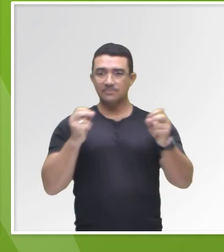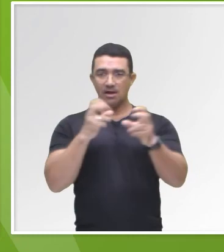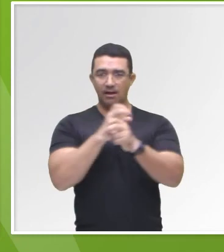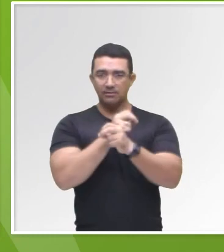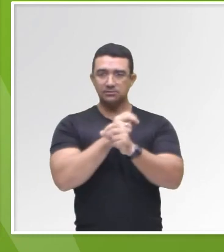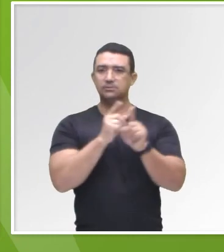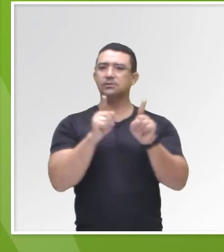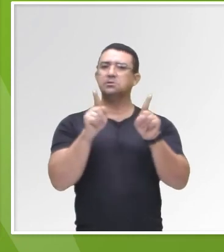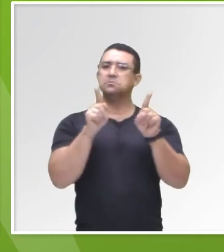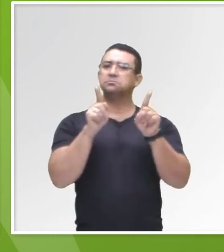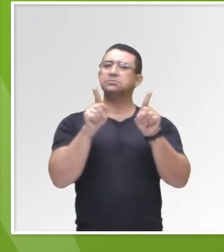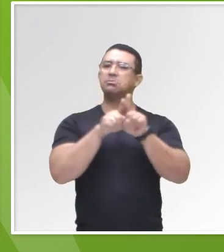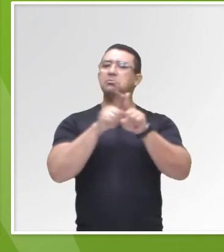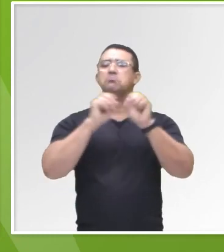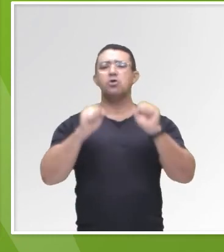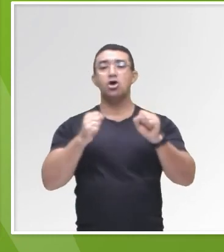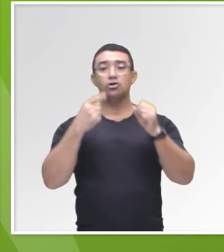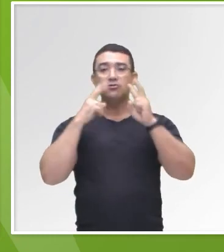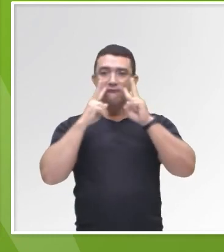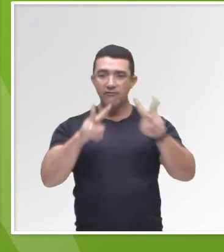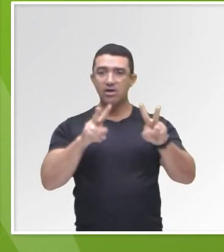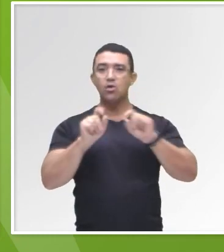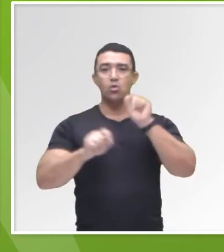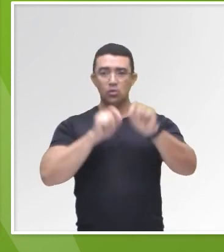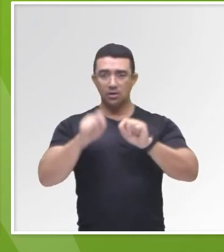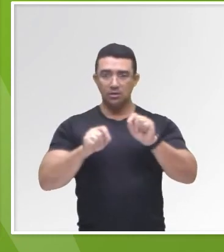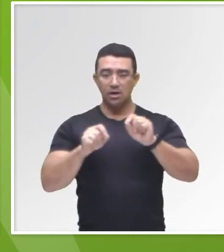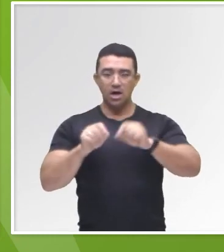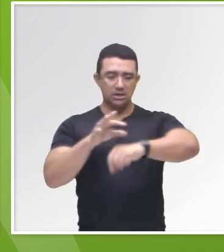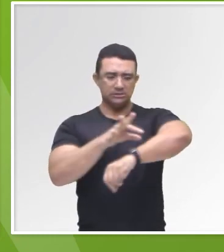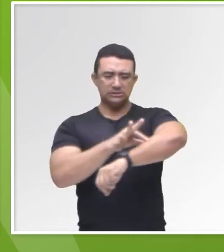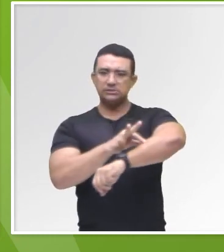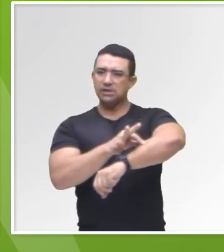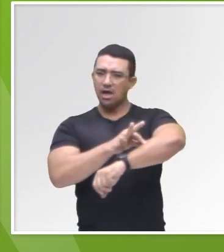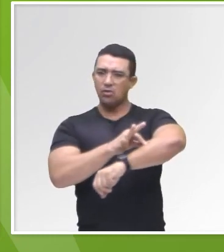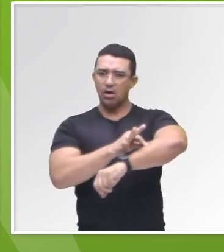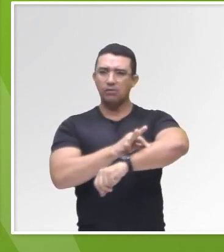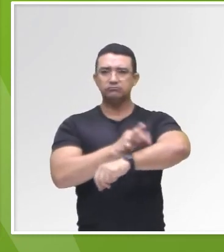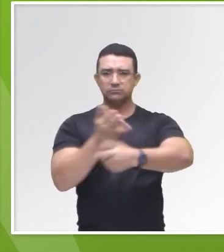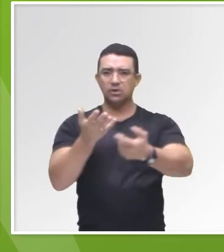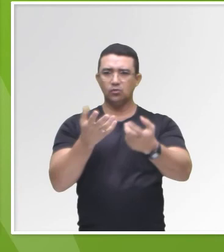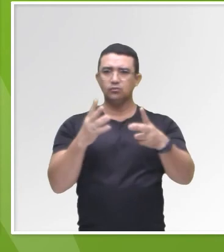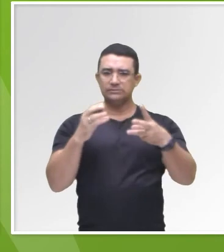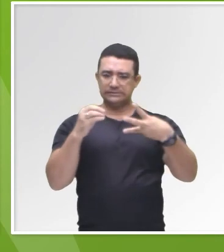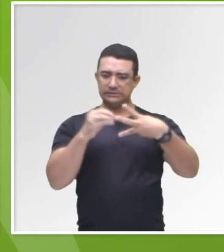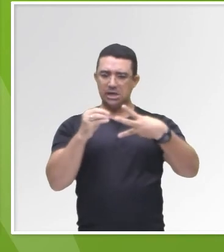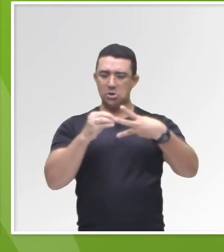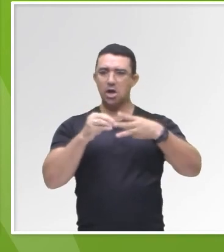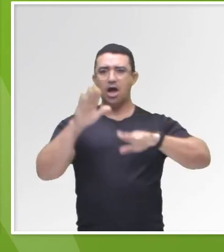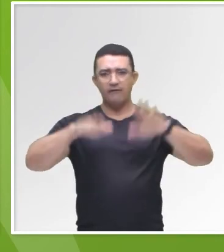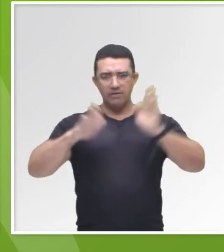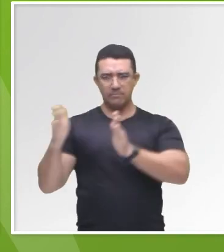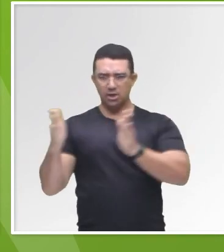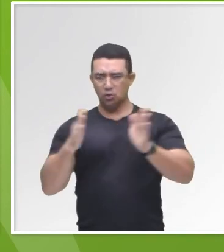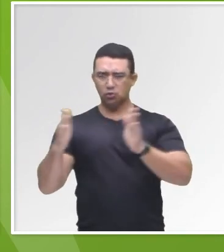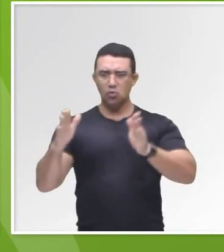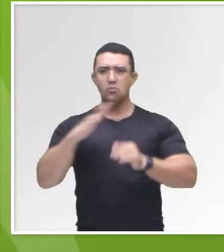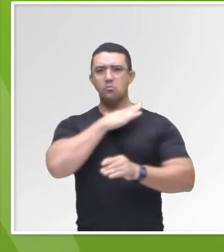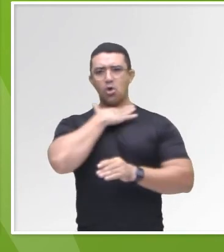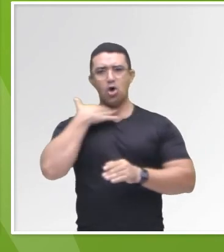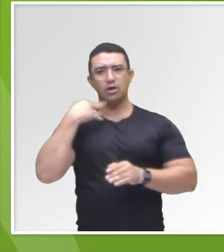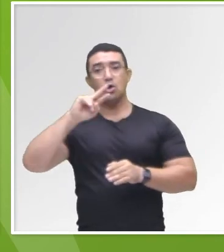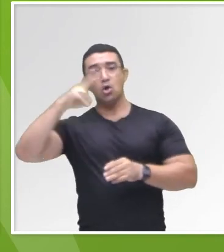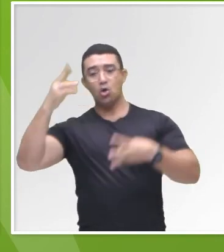que, como a gente viu também anteriormente, a nossa célula ela tem um período que ela morre, né? Ou ela pode fazer a divisão celular. E aí existe